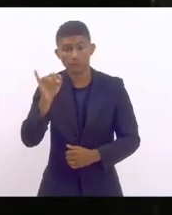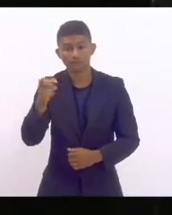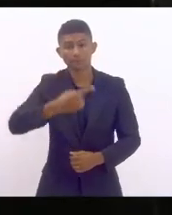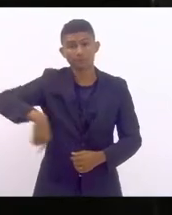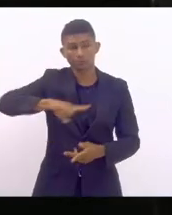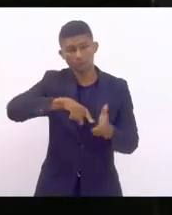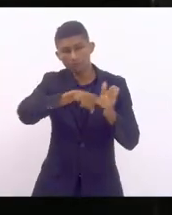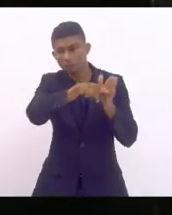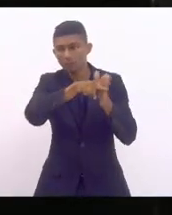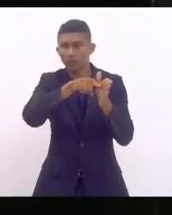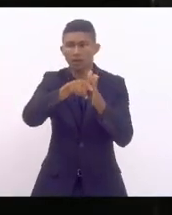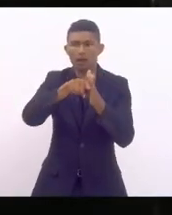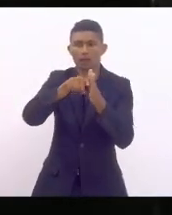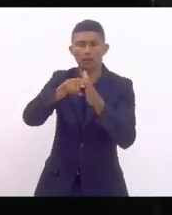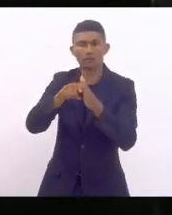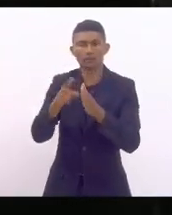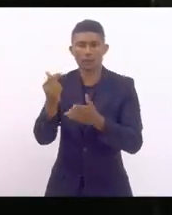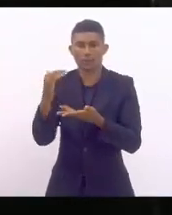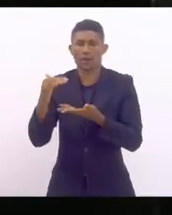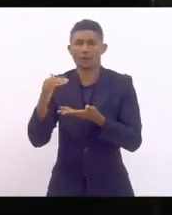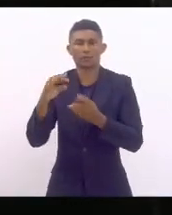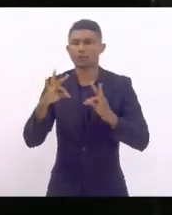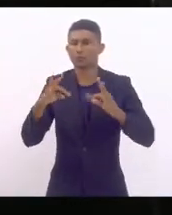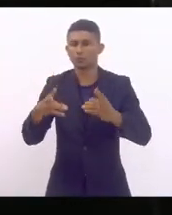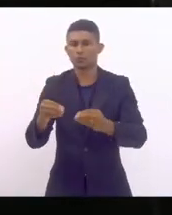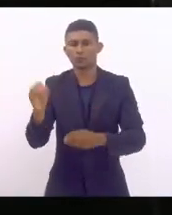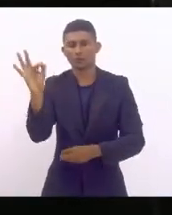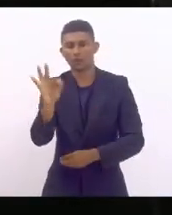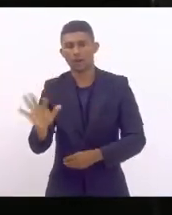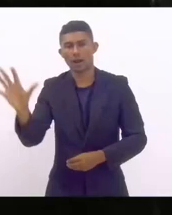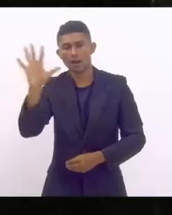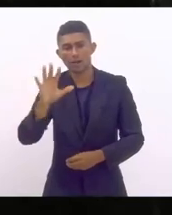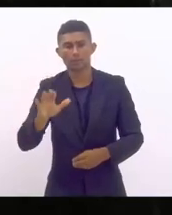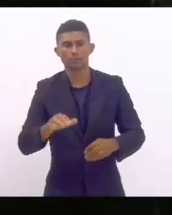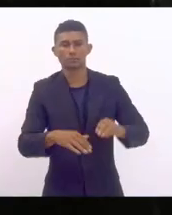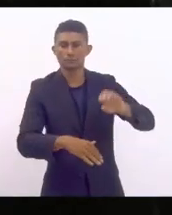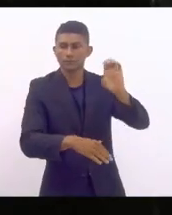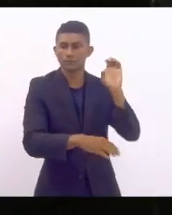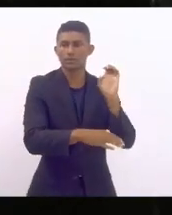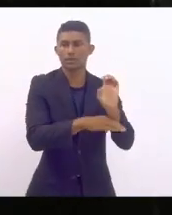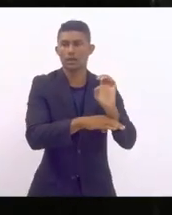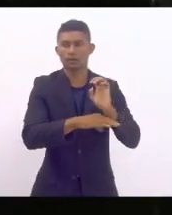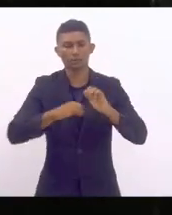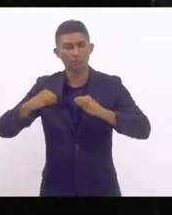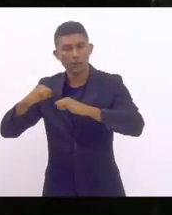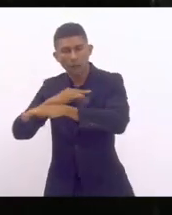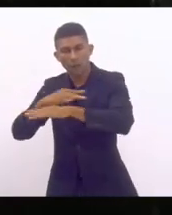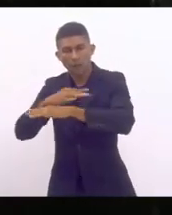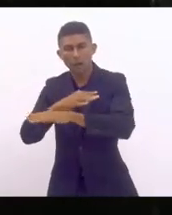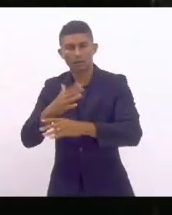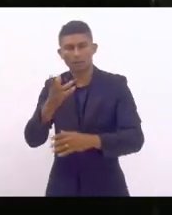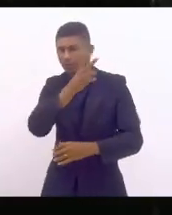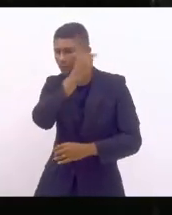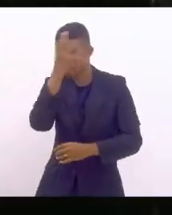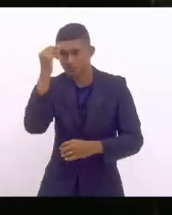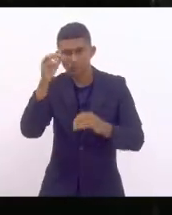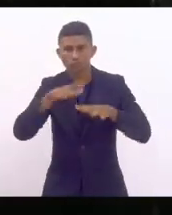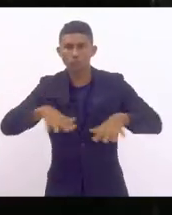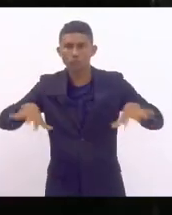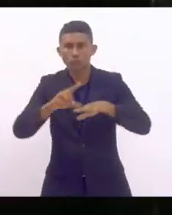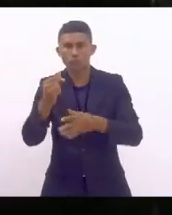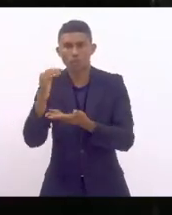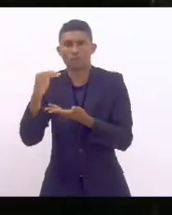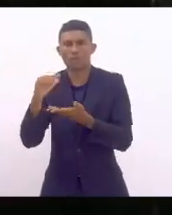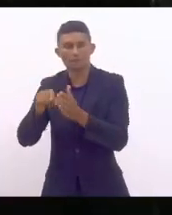análise de todos os o ventos nível federal estadual e municipal todos eles nós